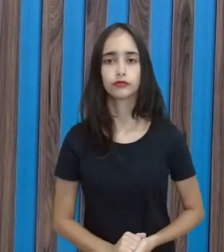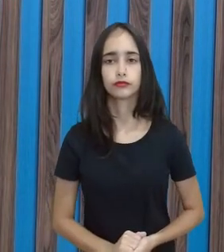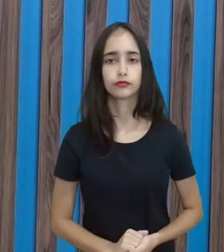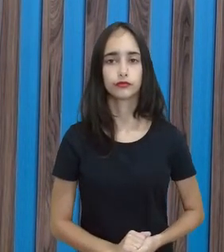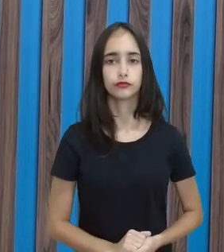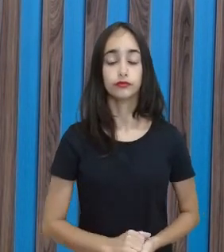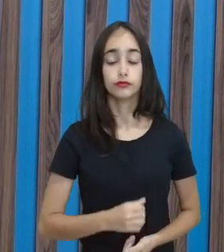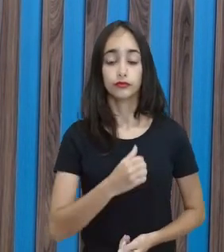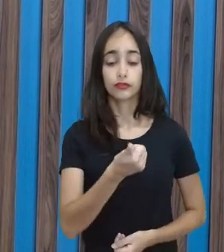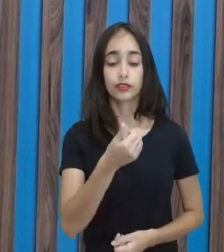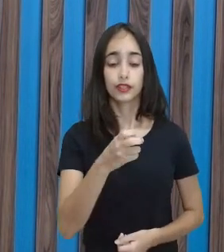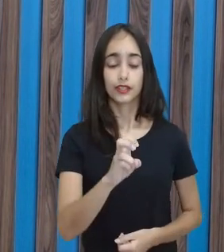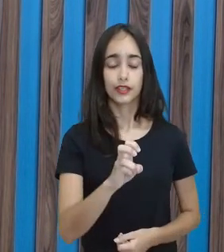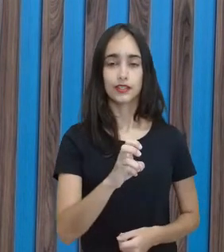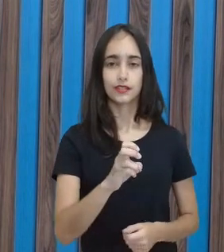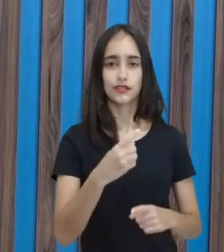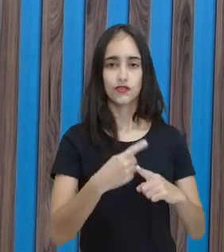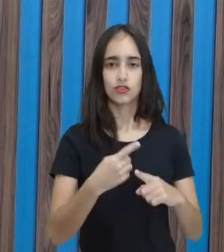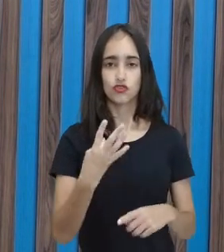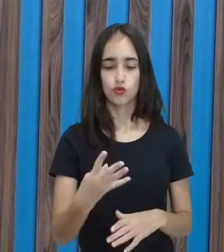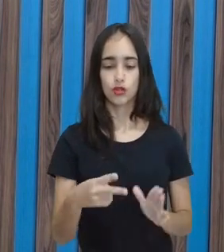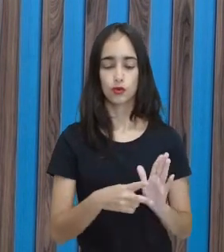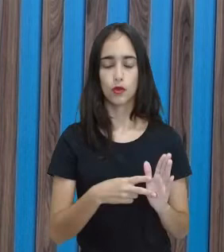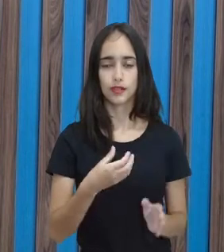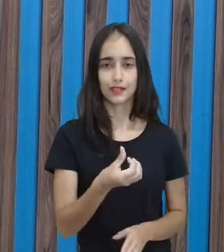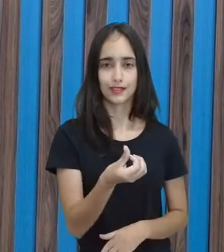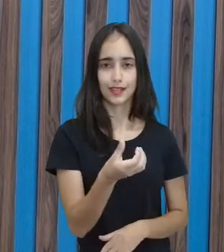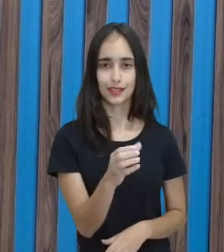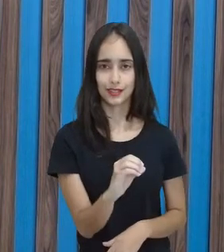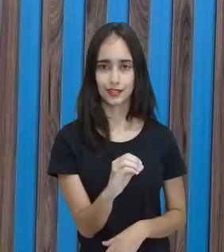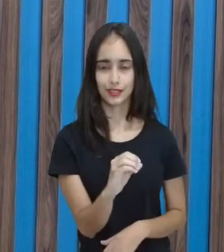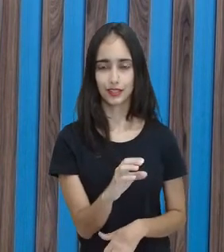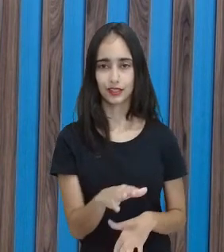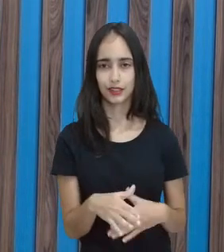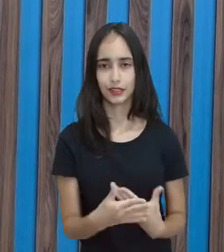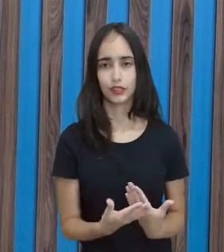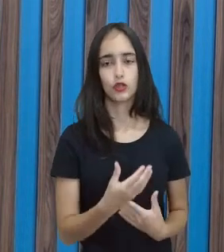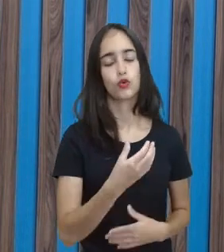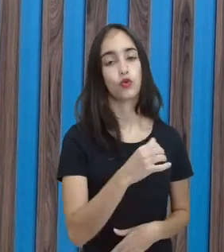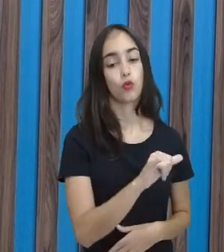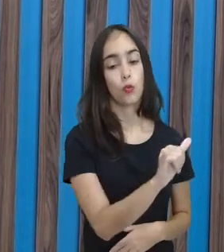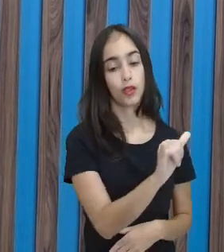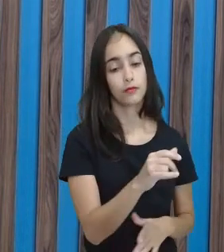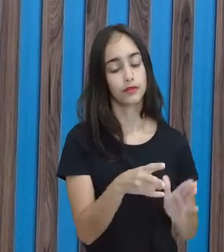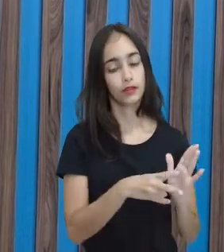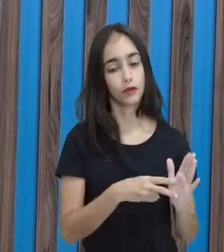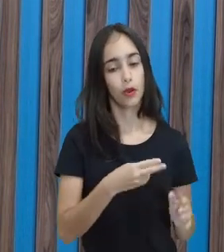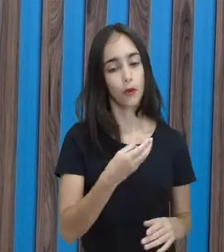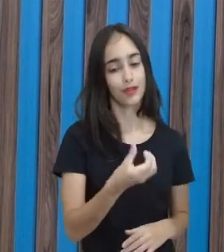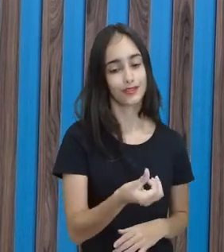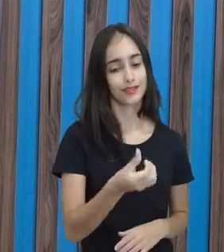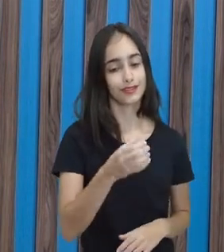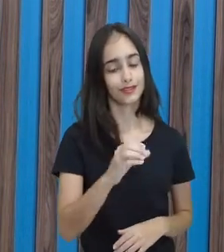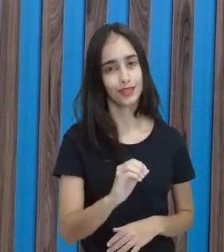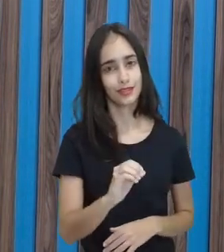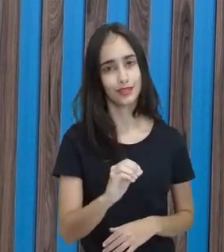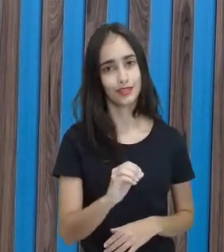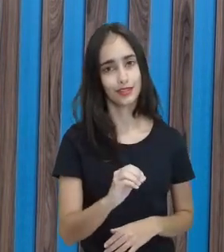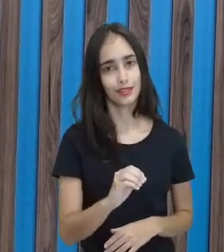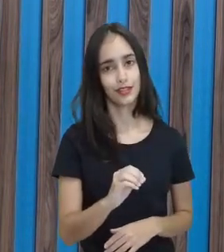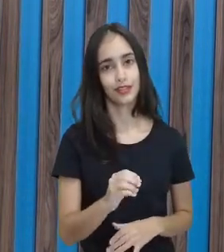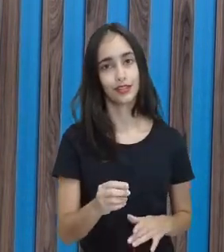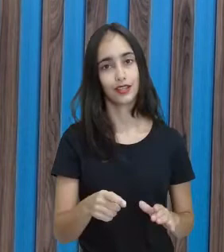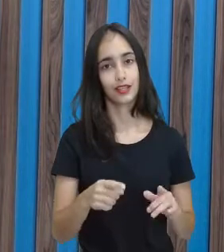15 vezes 4, 60. Aí o y vai ser igual a 60 dividido por 10.